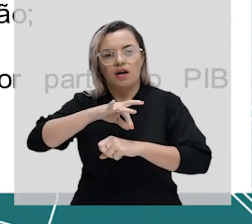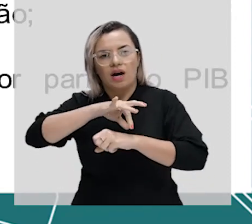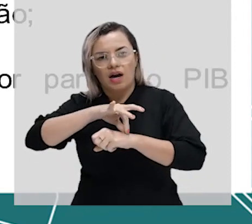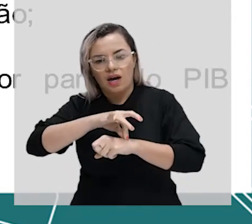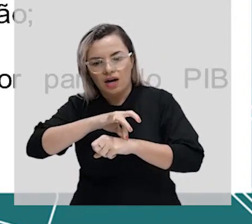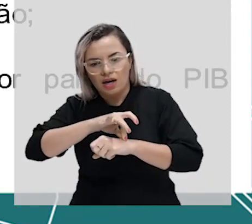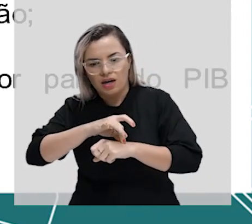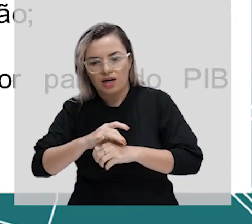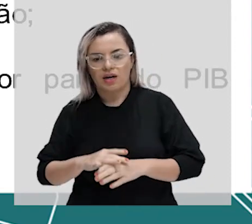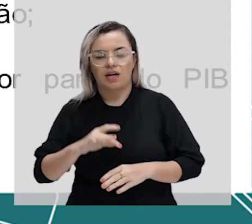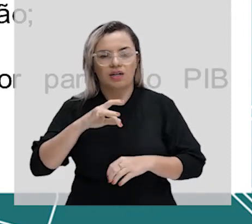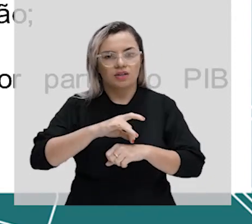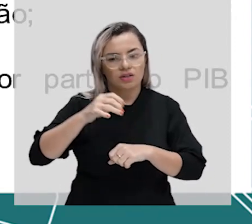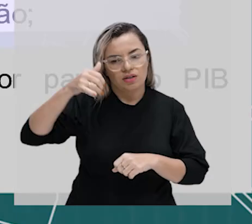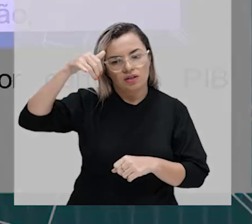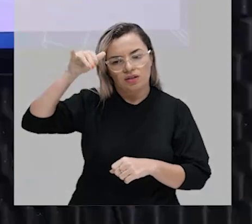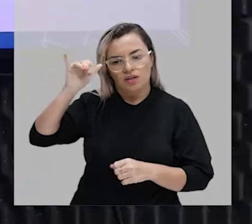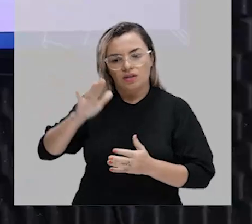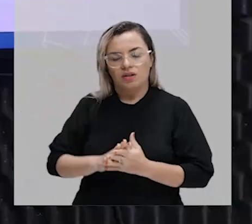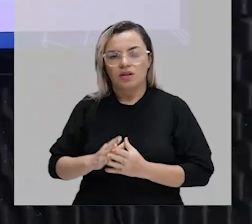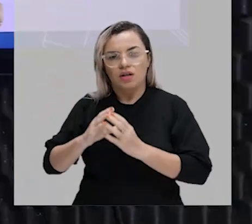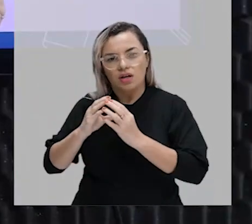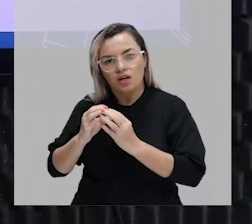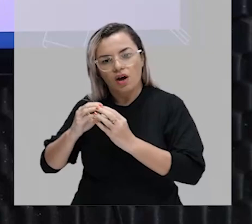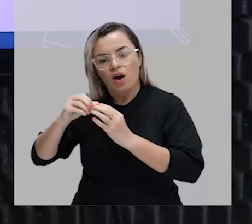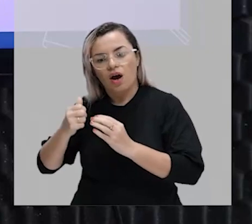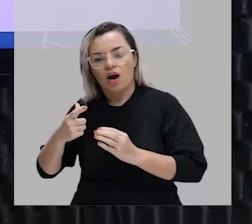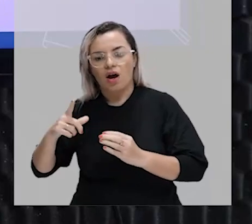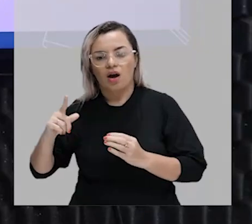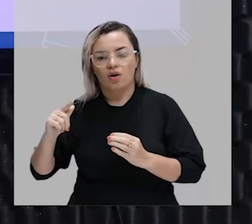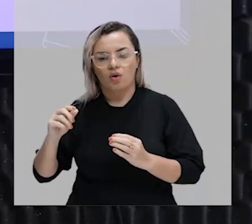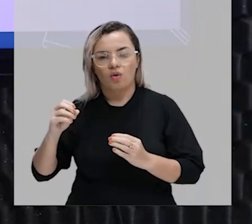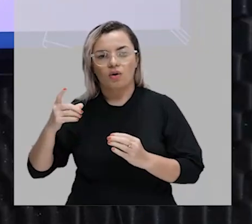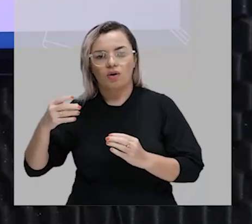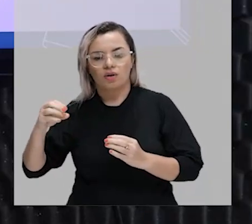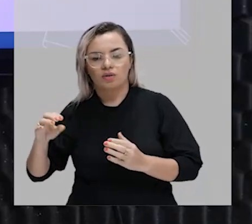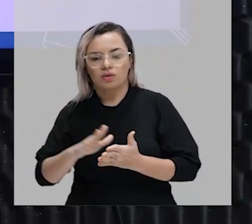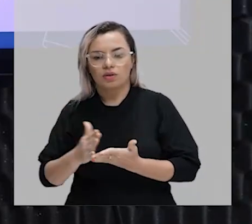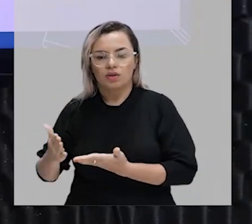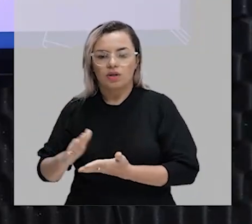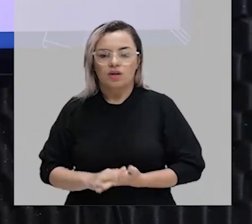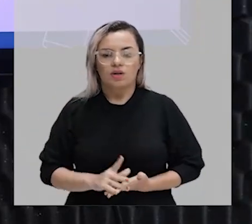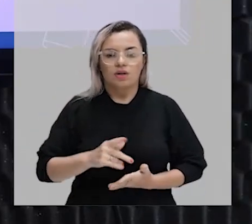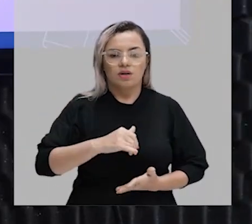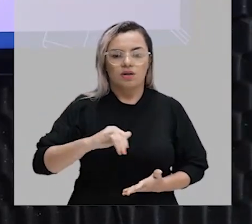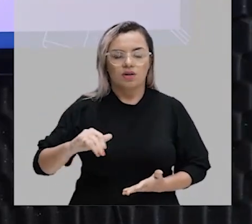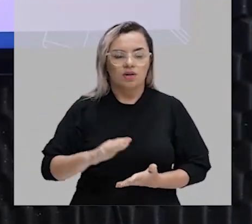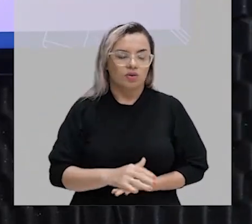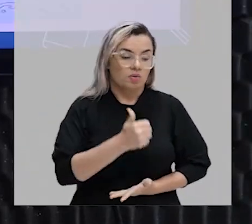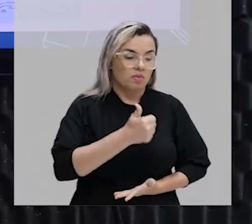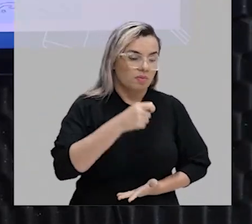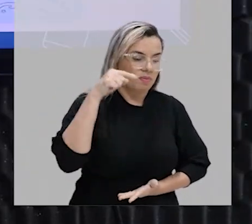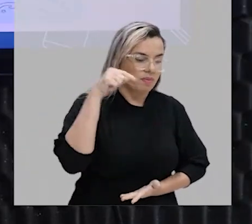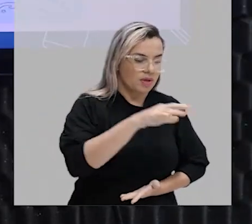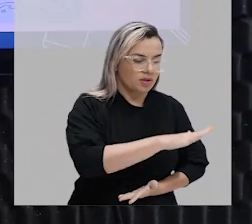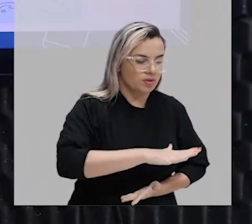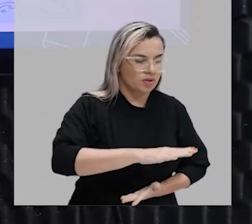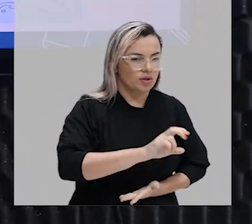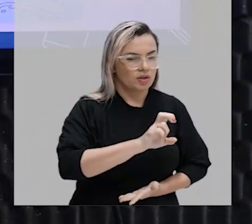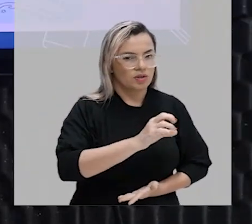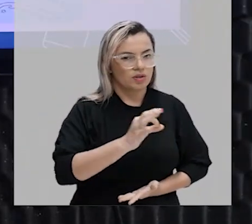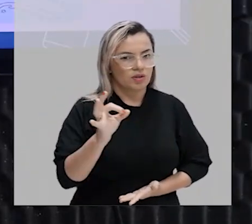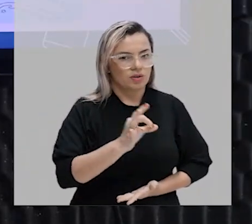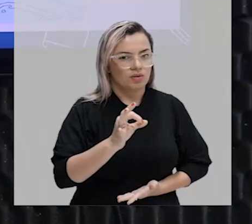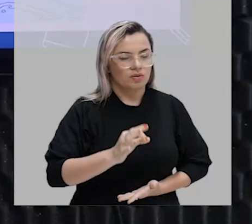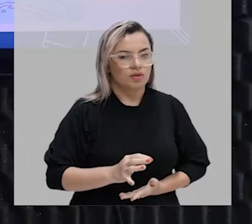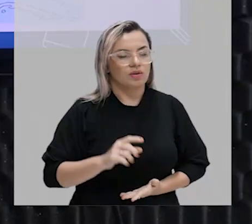algodão. Mas, em relação ao PIB norte-americano, o primeiro setor contribui com apenas 5% desse, tá? Questão